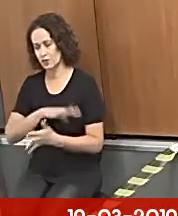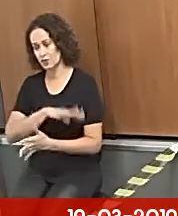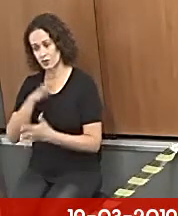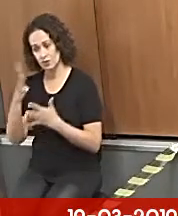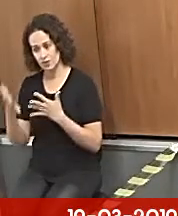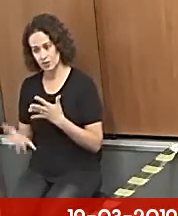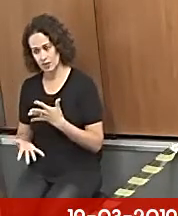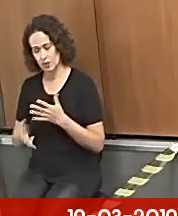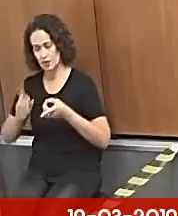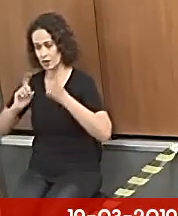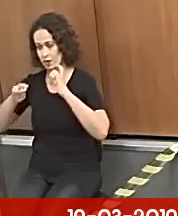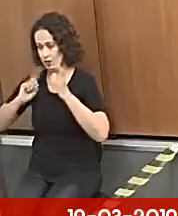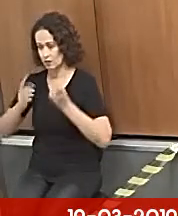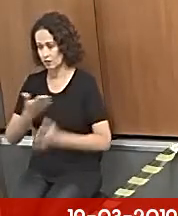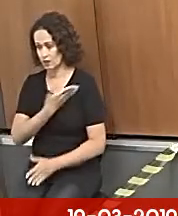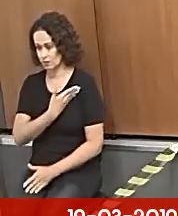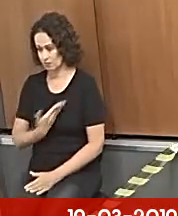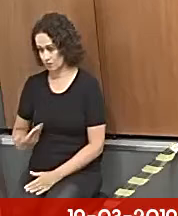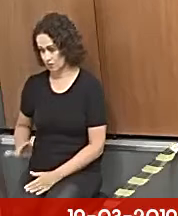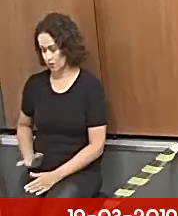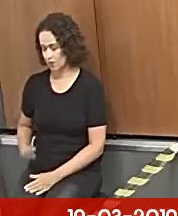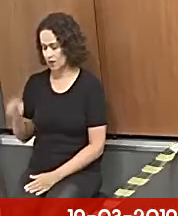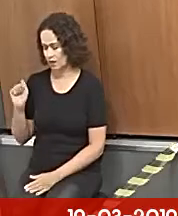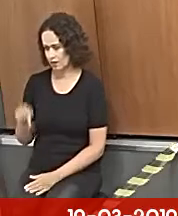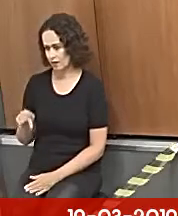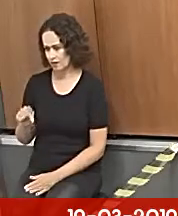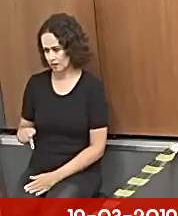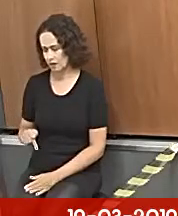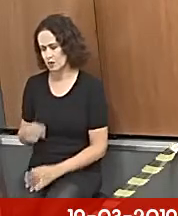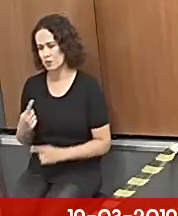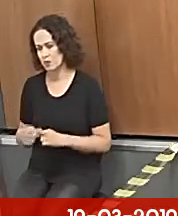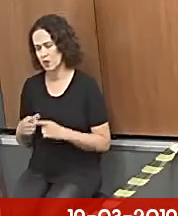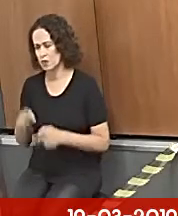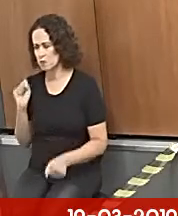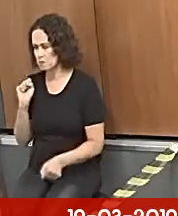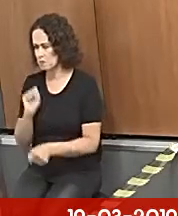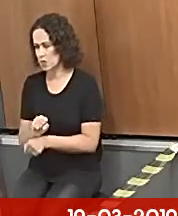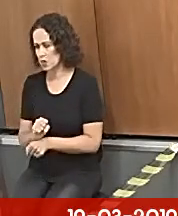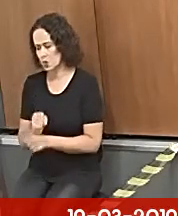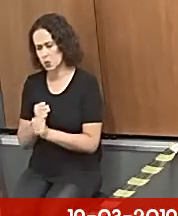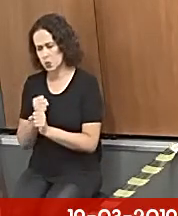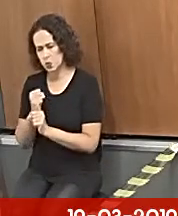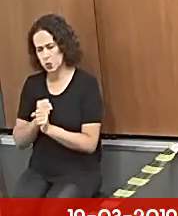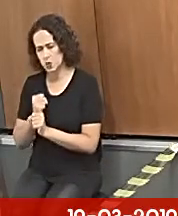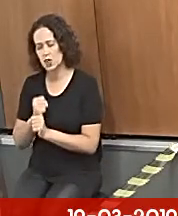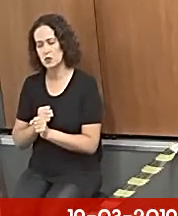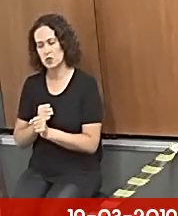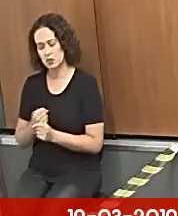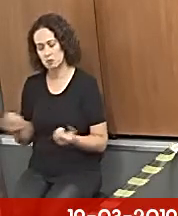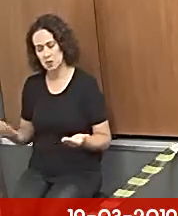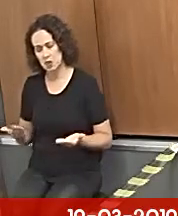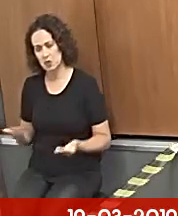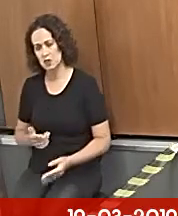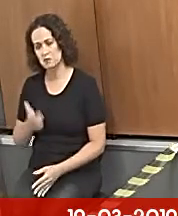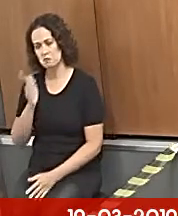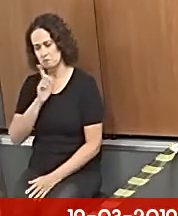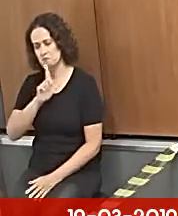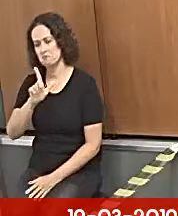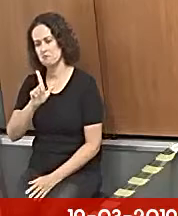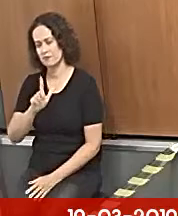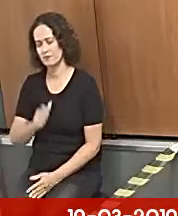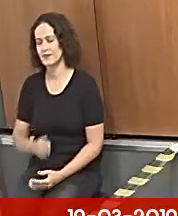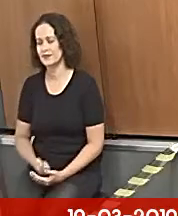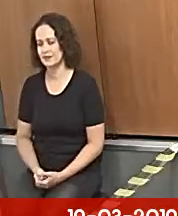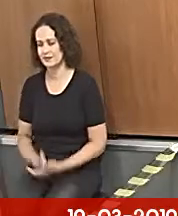públicas aqui na casa o que foi suspenso durante muitos anos está em um bem bacana que nós tivemos do